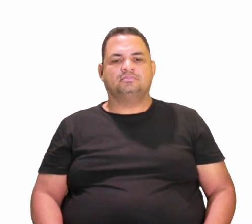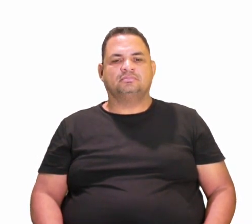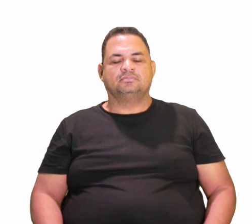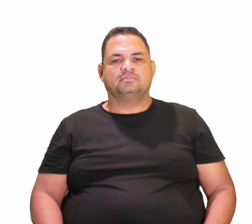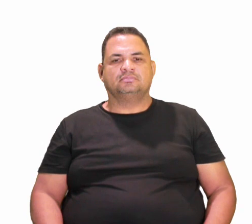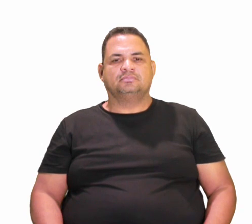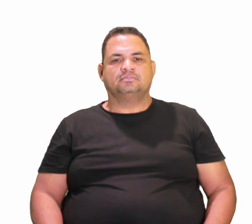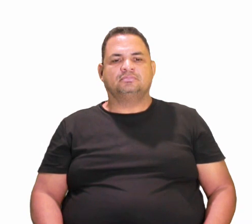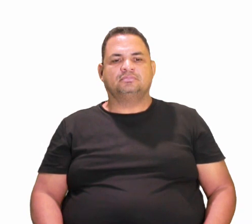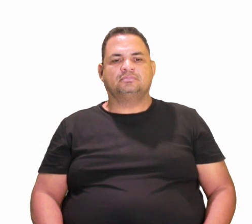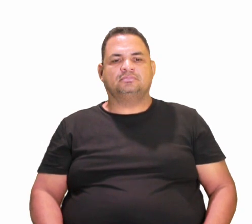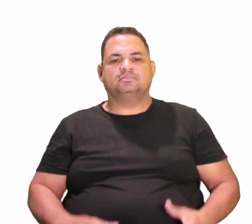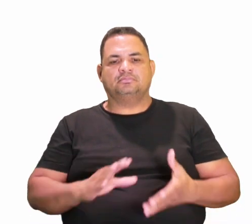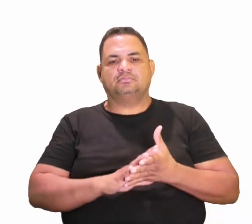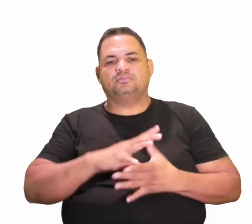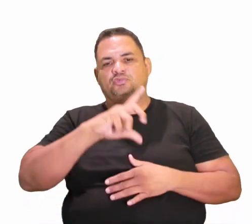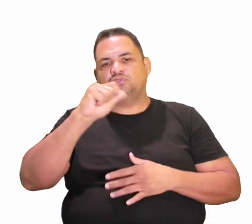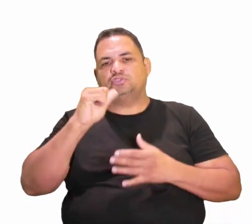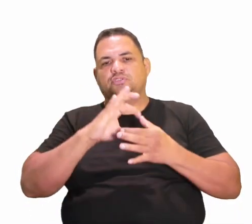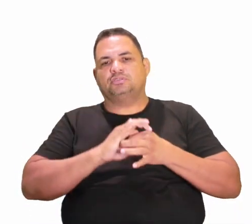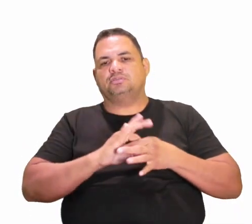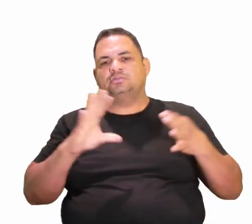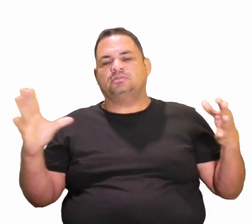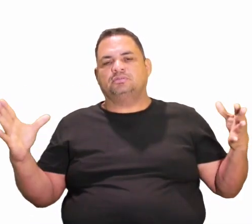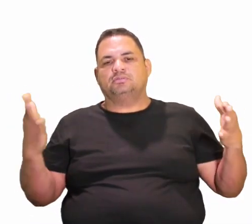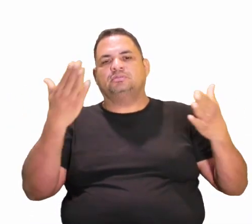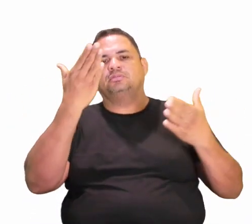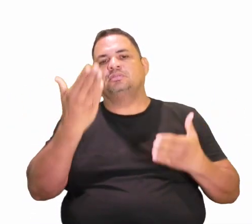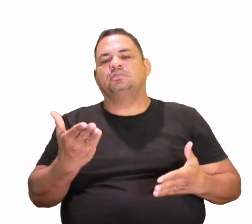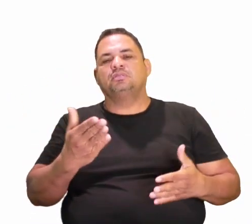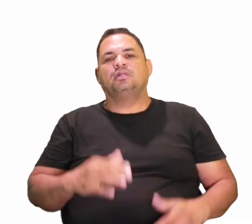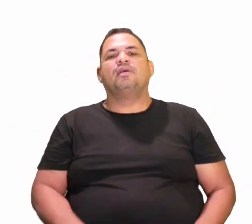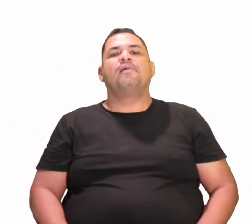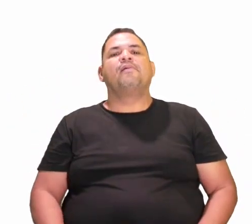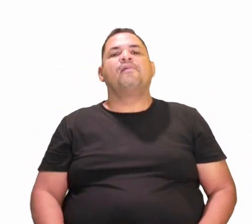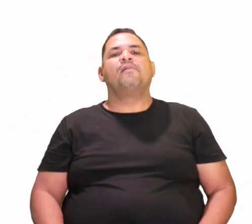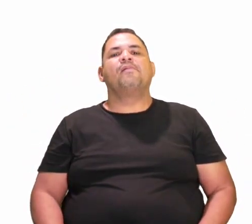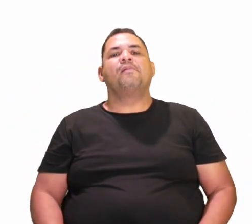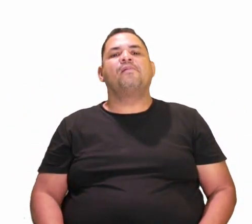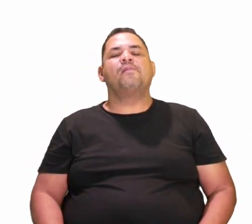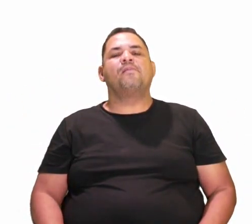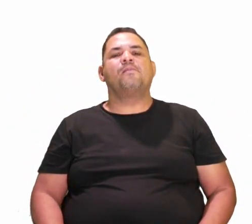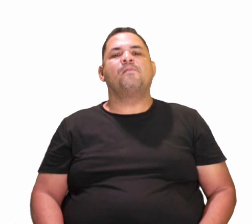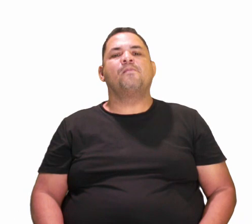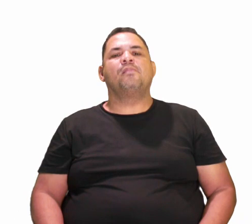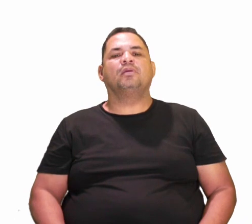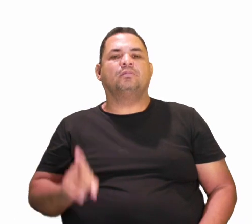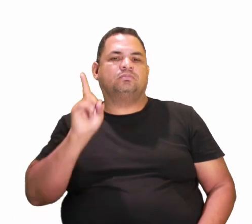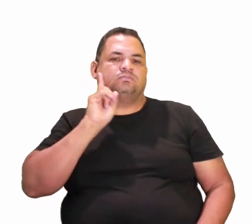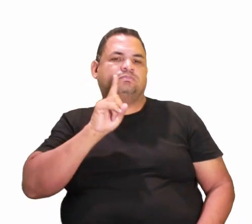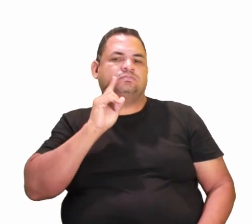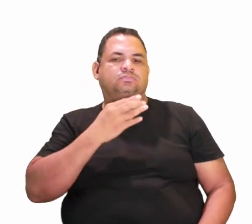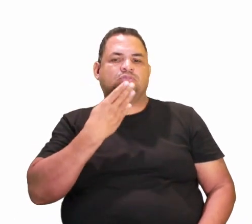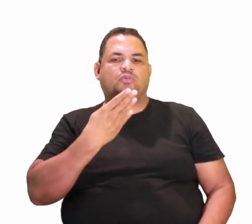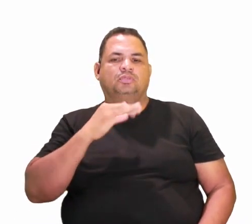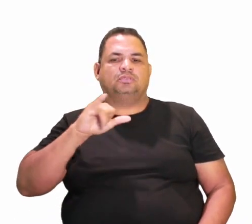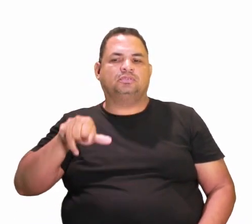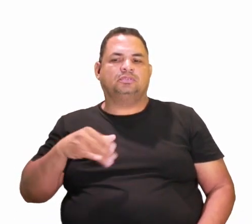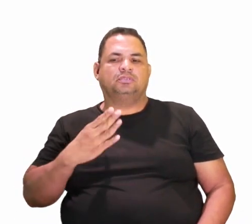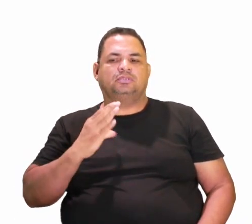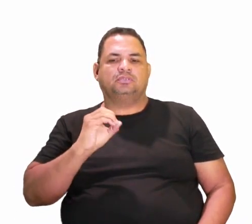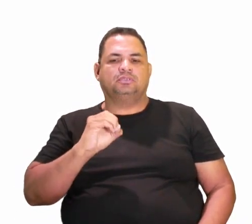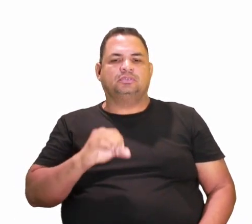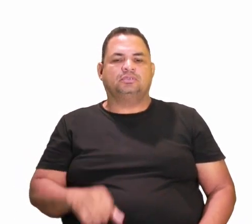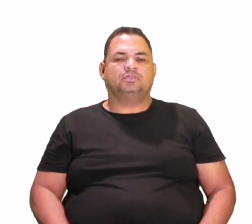ficar qual? Independence Day, que foi representada por essa foto aqui. Independence Day nos Estados Unidos é 4 de julho, aqui pra